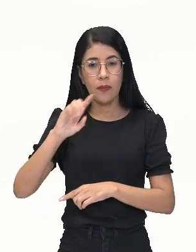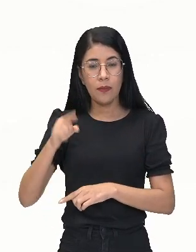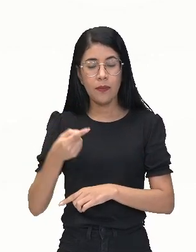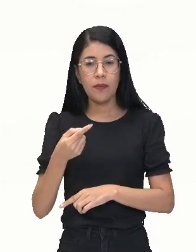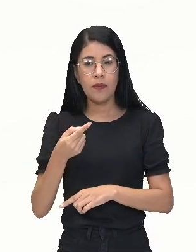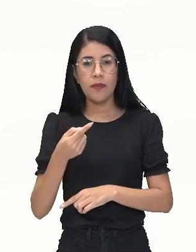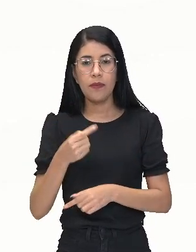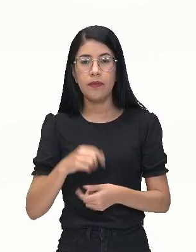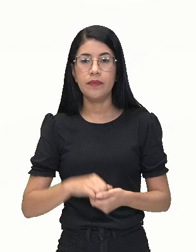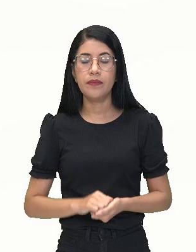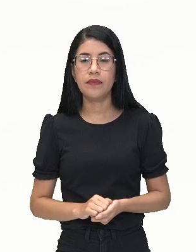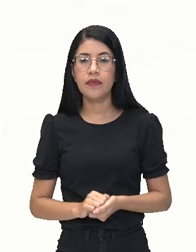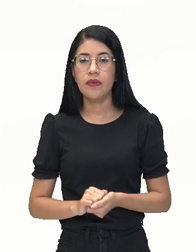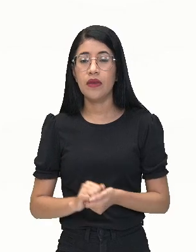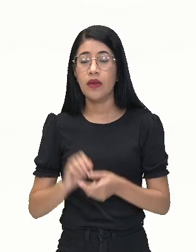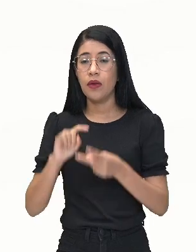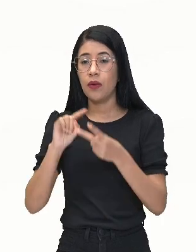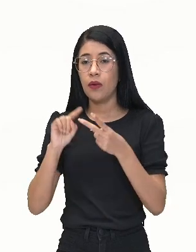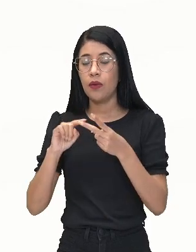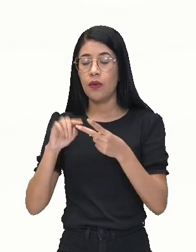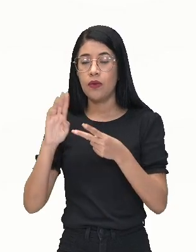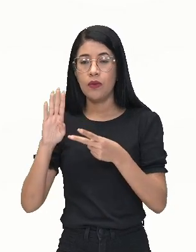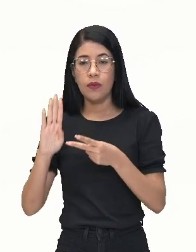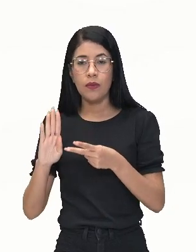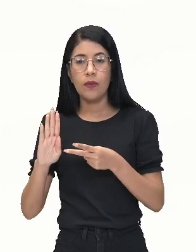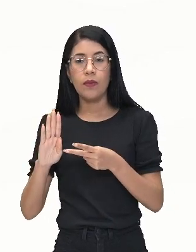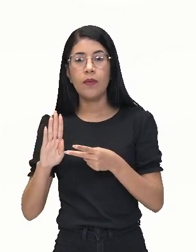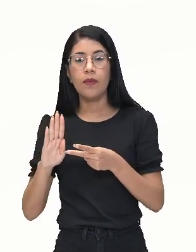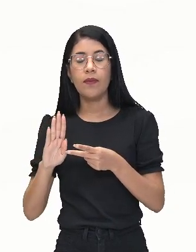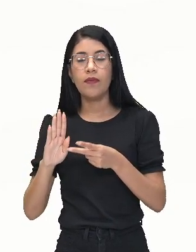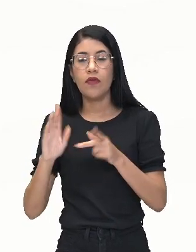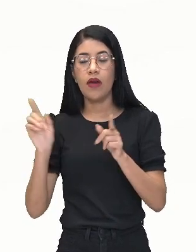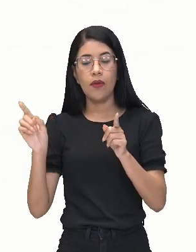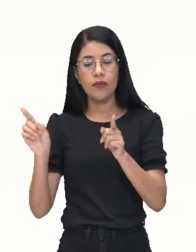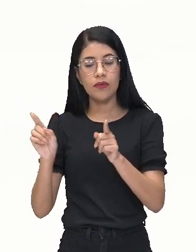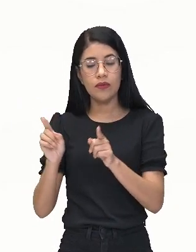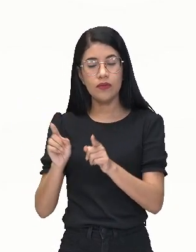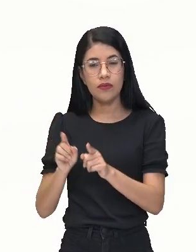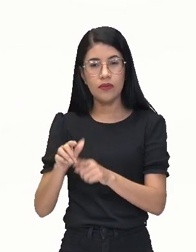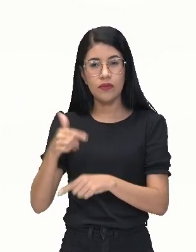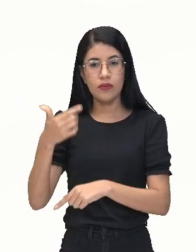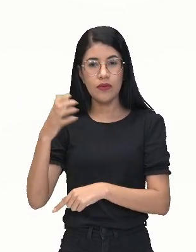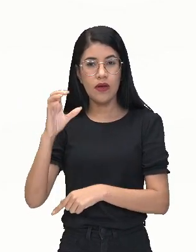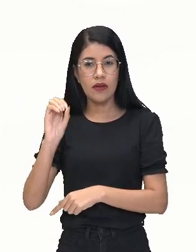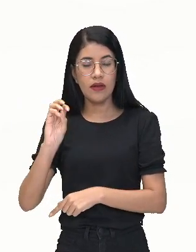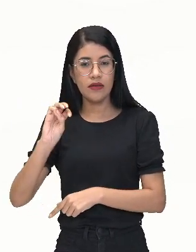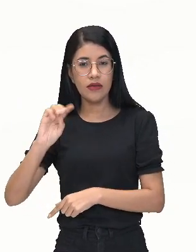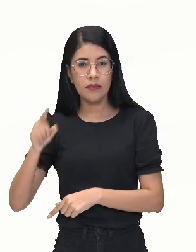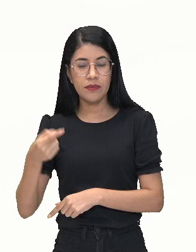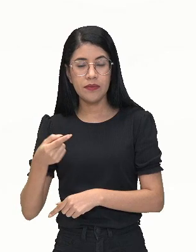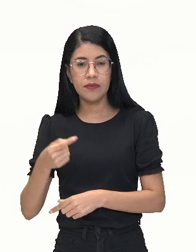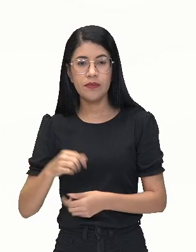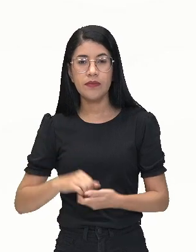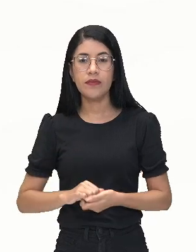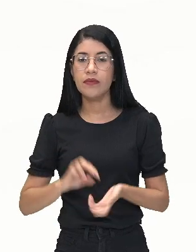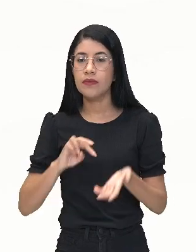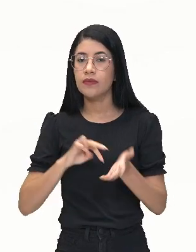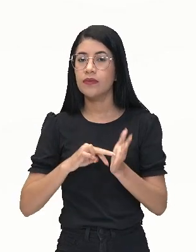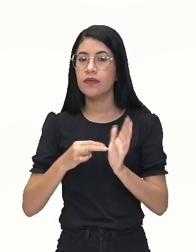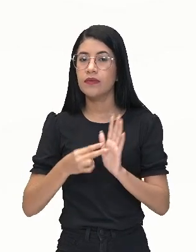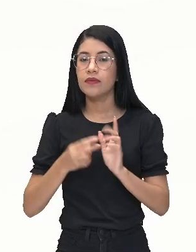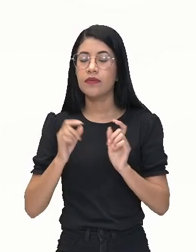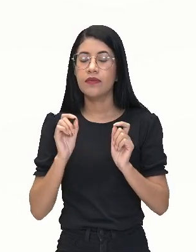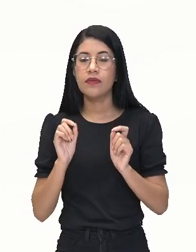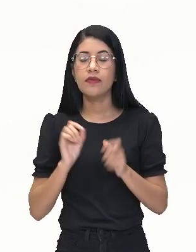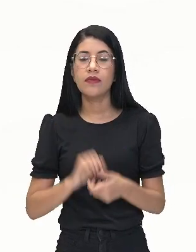No caso B, o que está representado no mapa foi diminuído 10.000 vezes. Ou seja, é